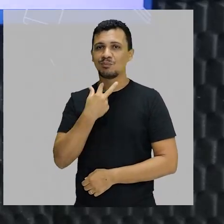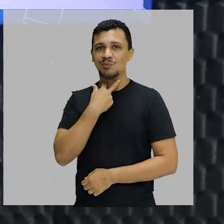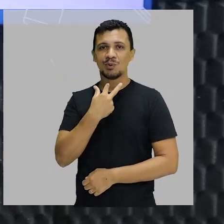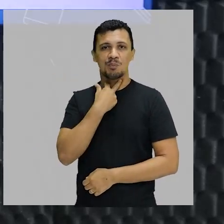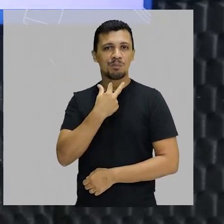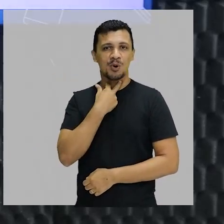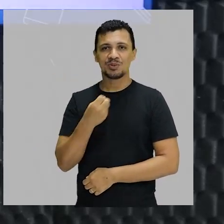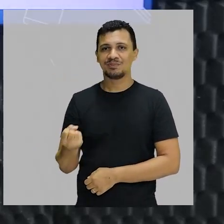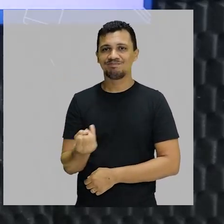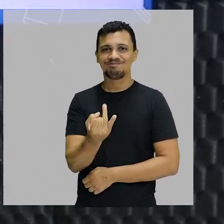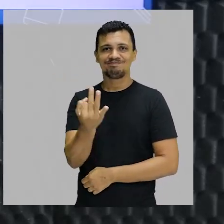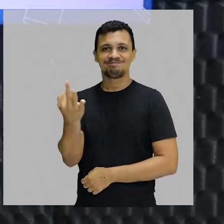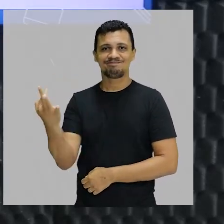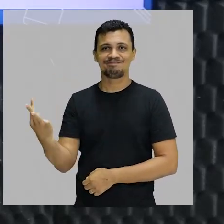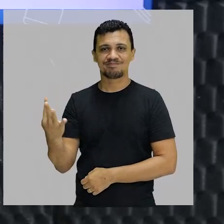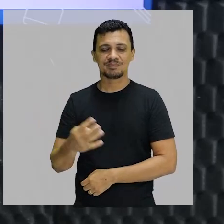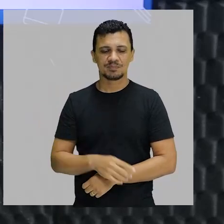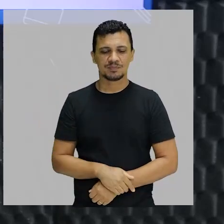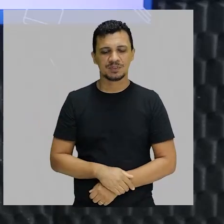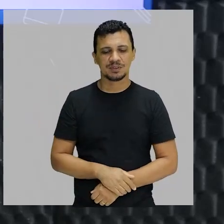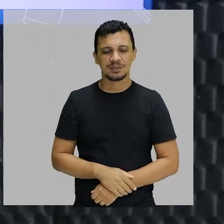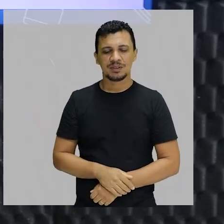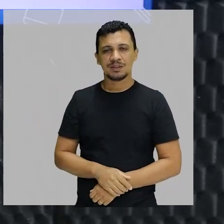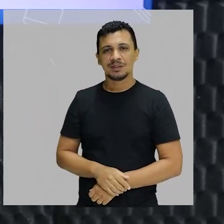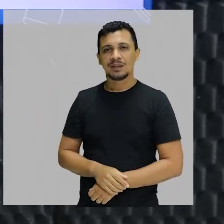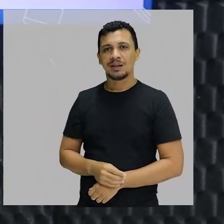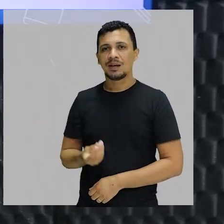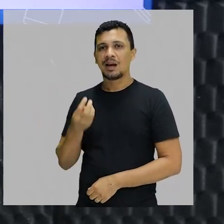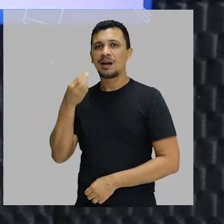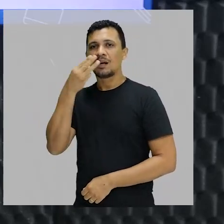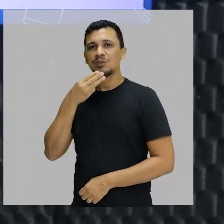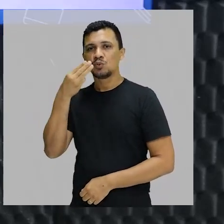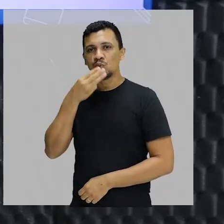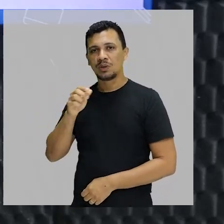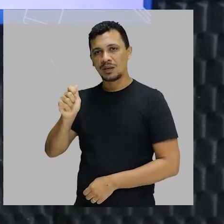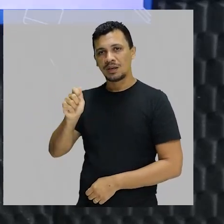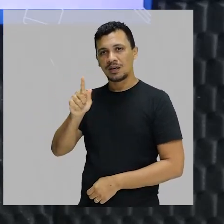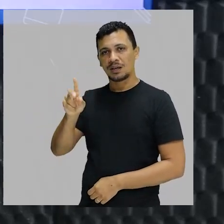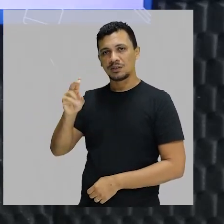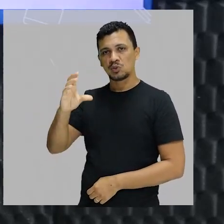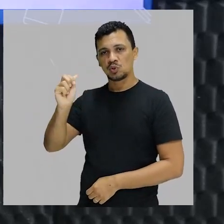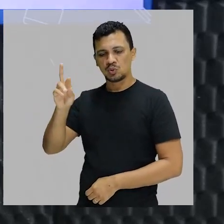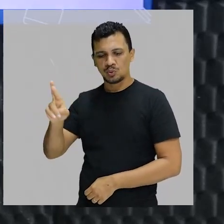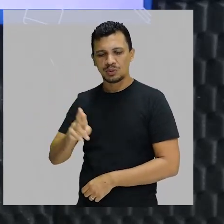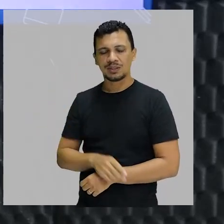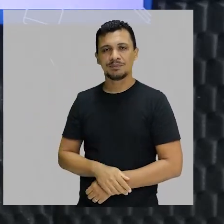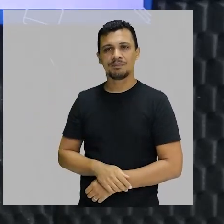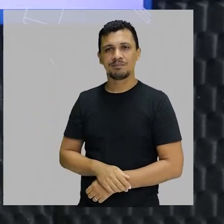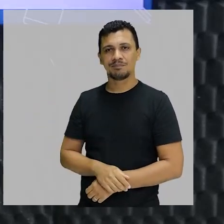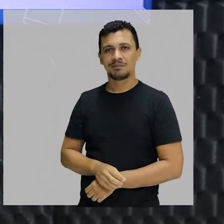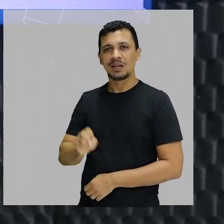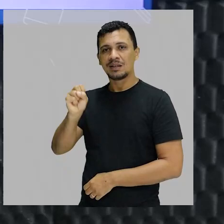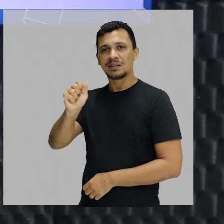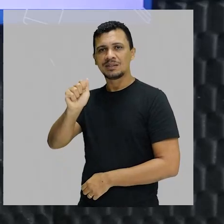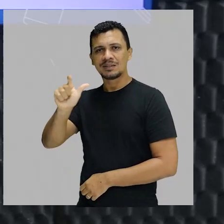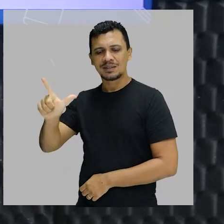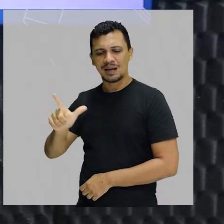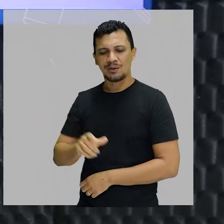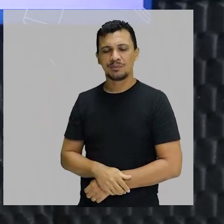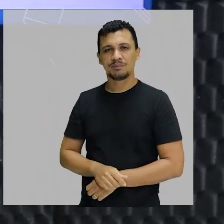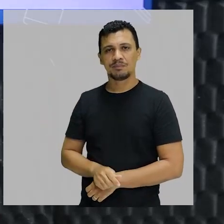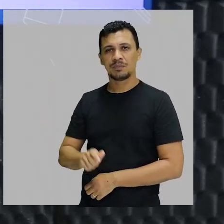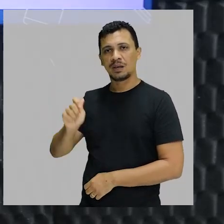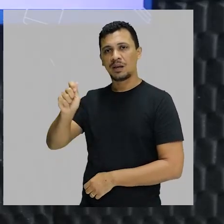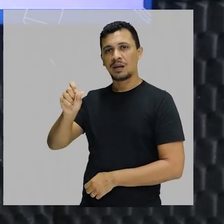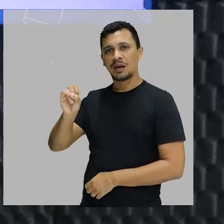São aquelas que não posso contar. El açúcar, el sal, el aire. Já pensou vocês contarem?